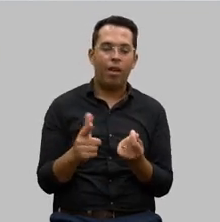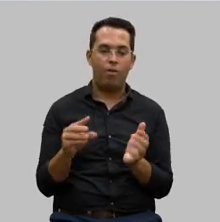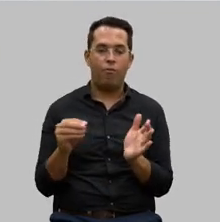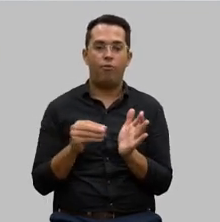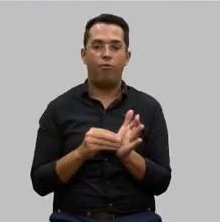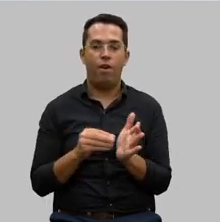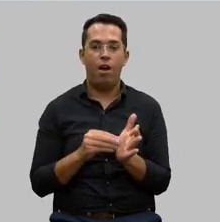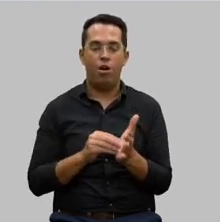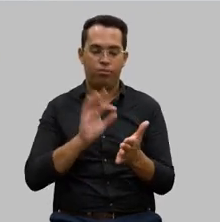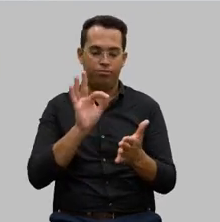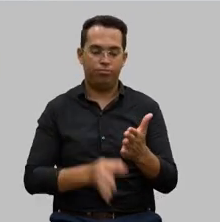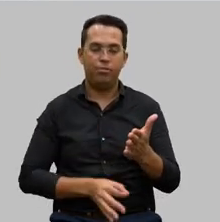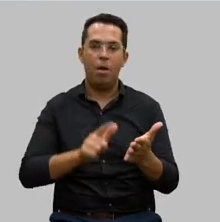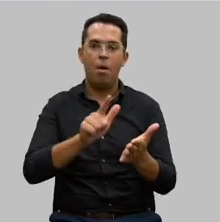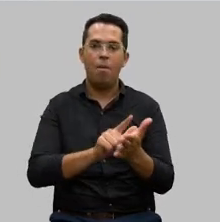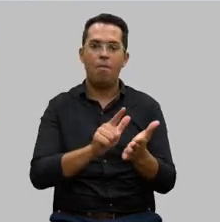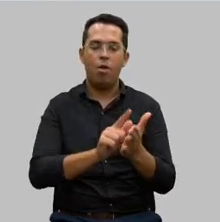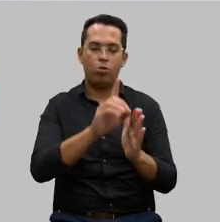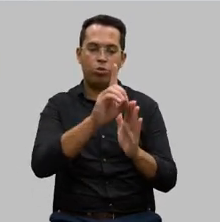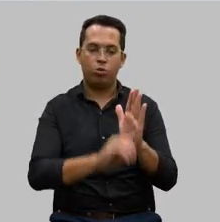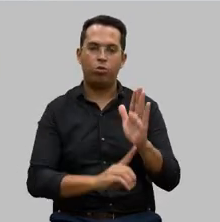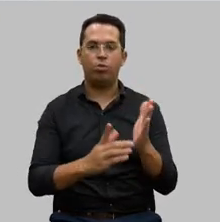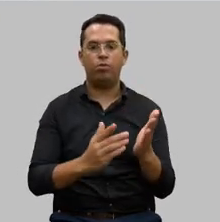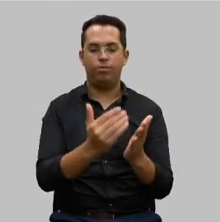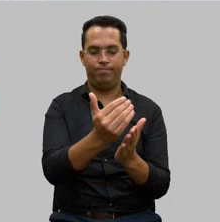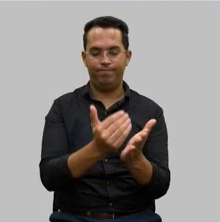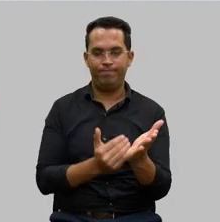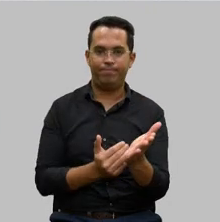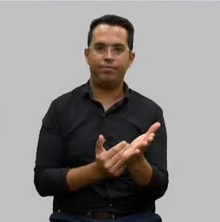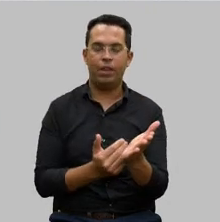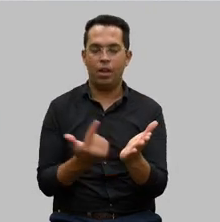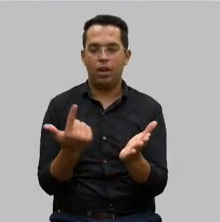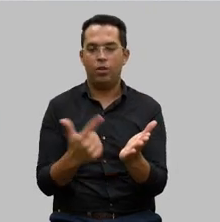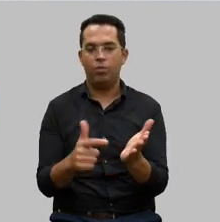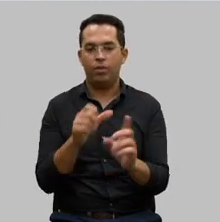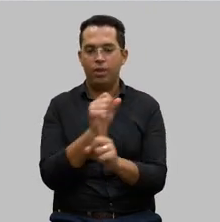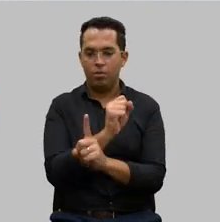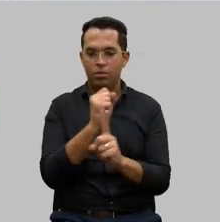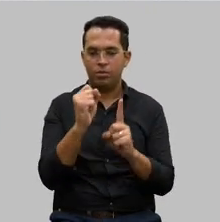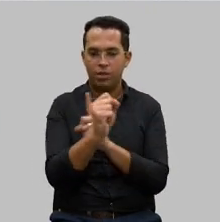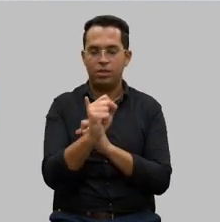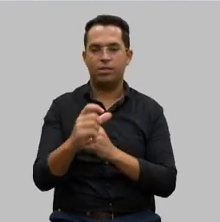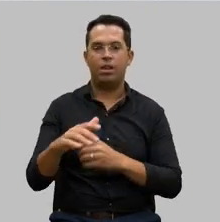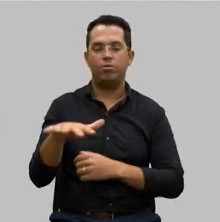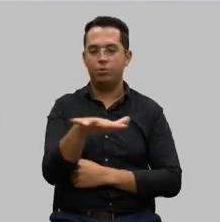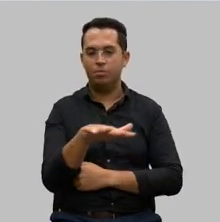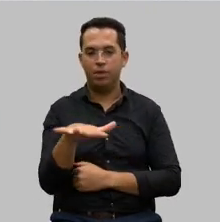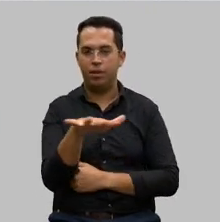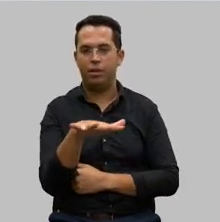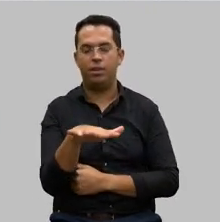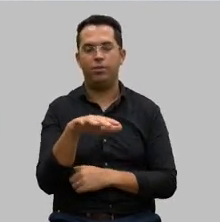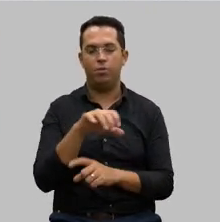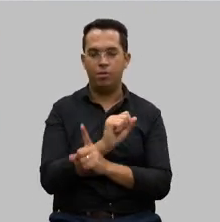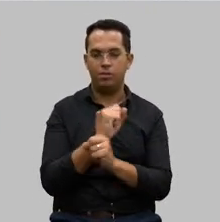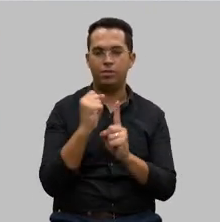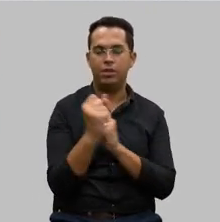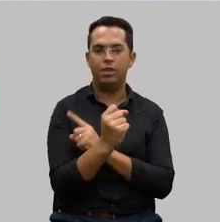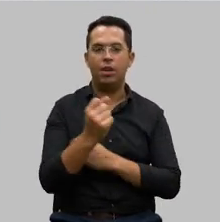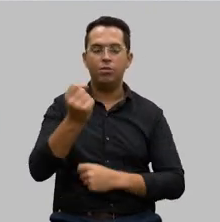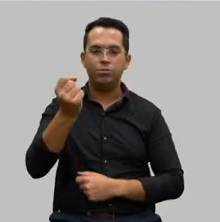temos uma associação de bairro uma associação de aposentados pensionistas onde vai casar recurso para poder pagar o